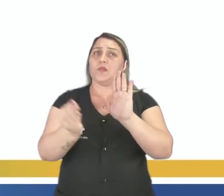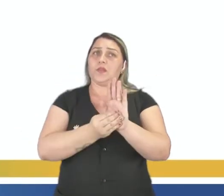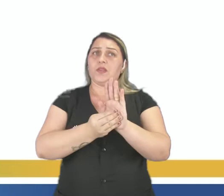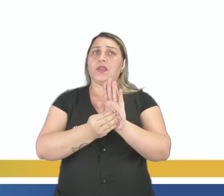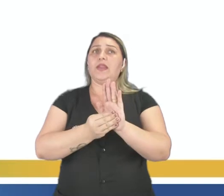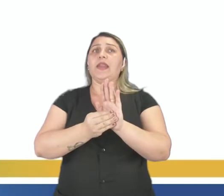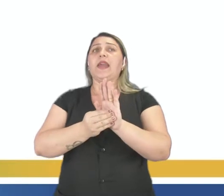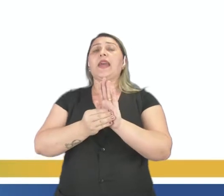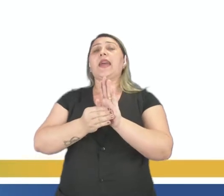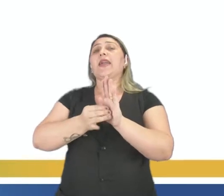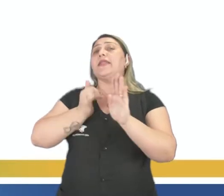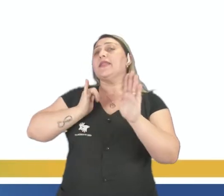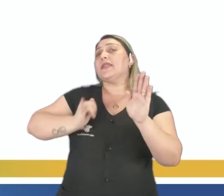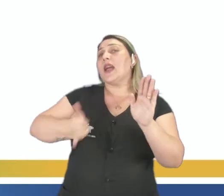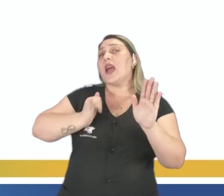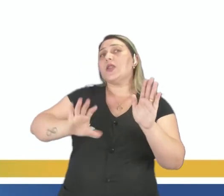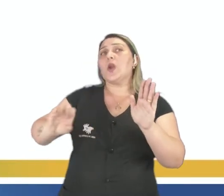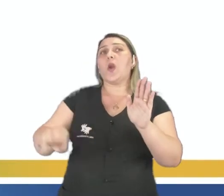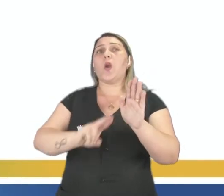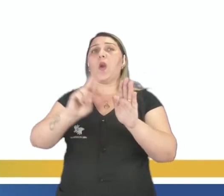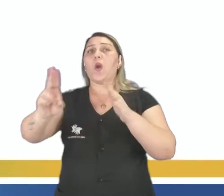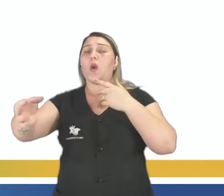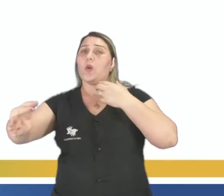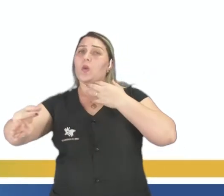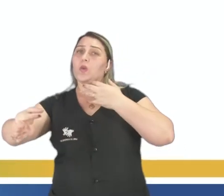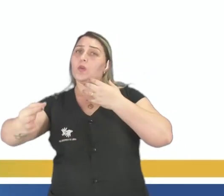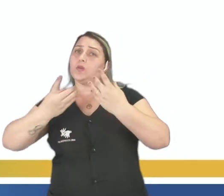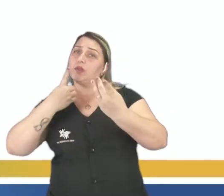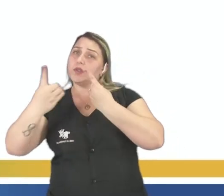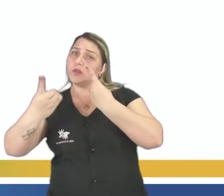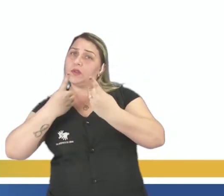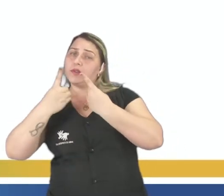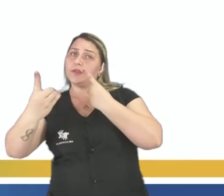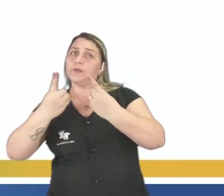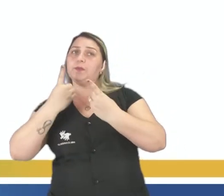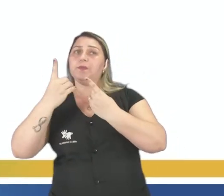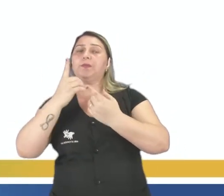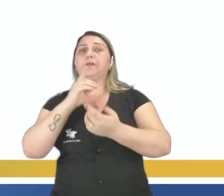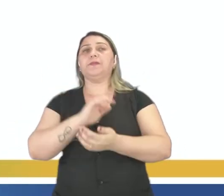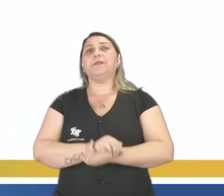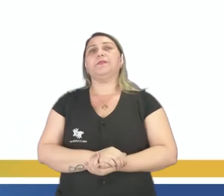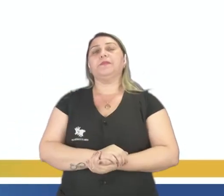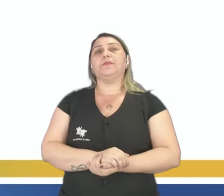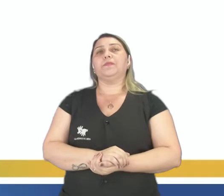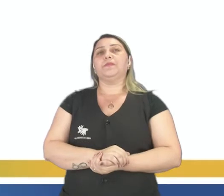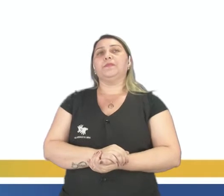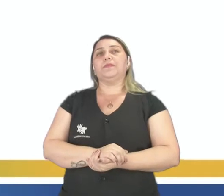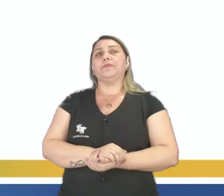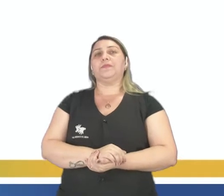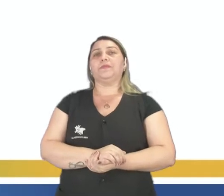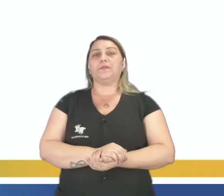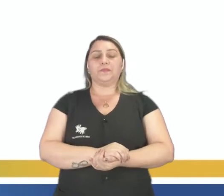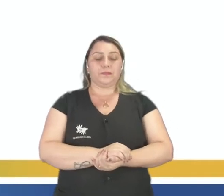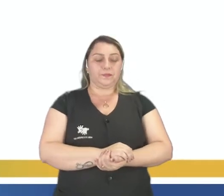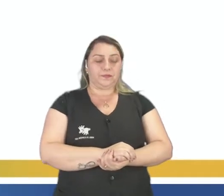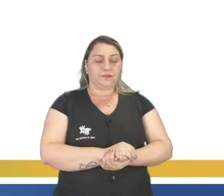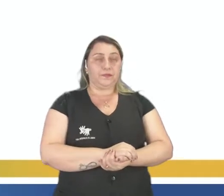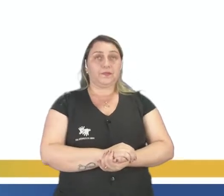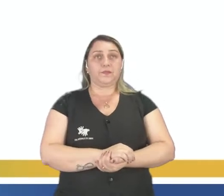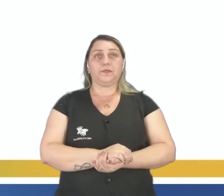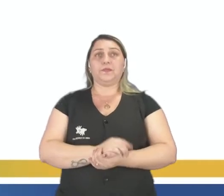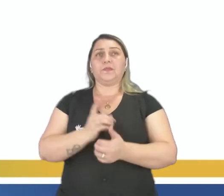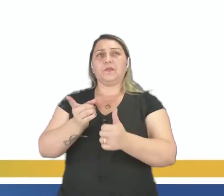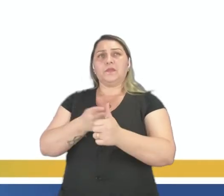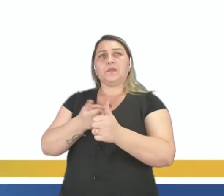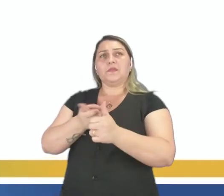que vimos anteriormente a respecto de los tipos textuales narrativo y dialogado, ¿ok? 1.